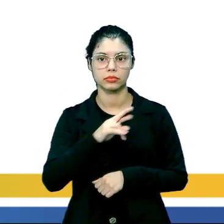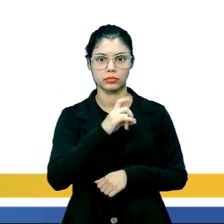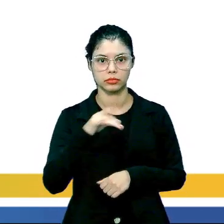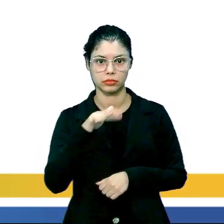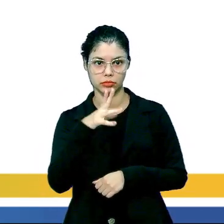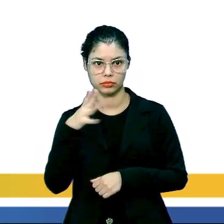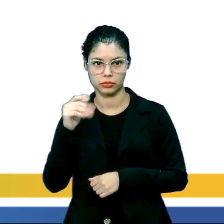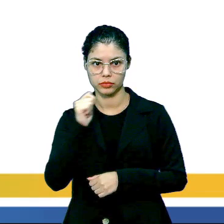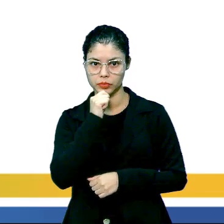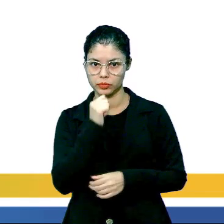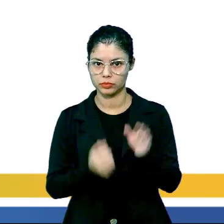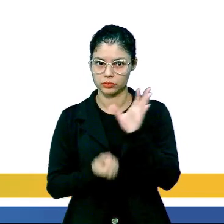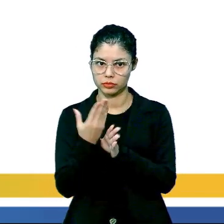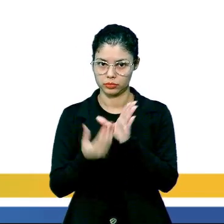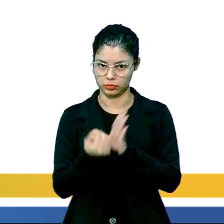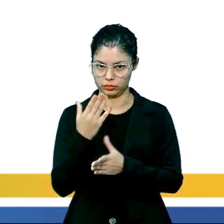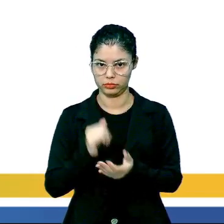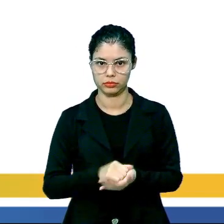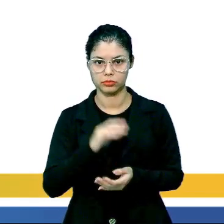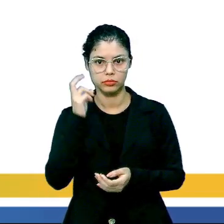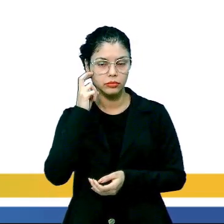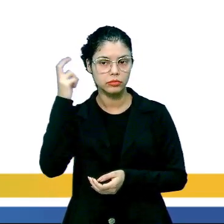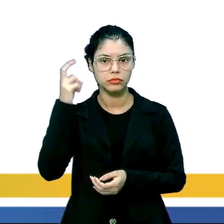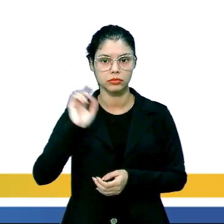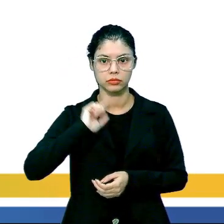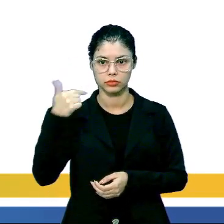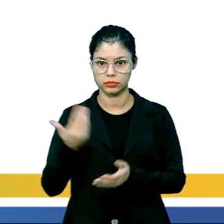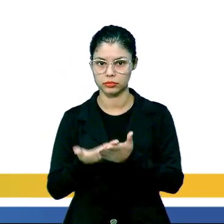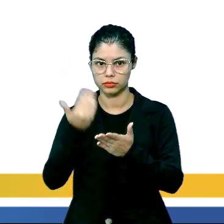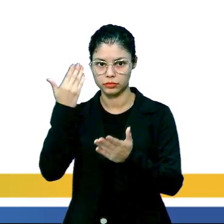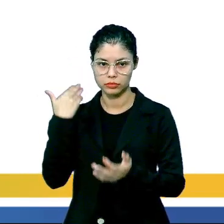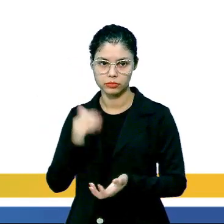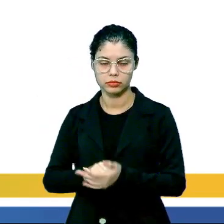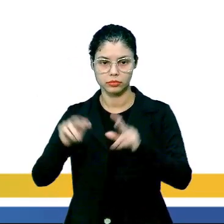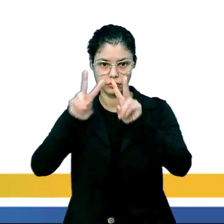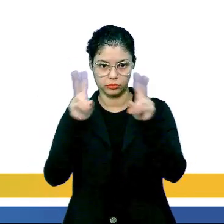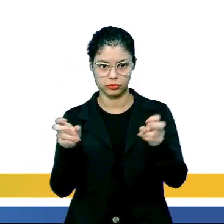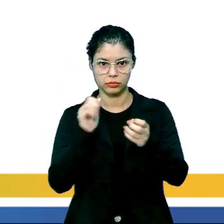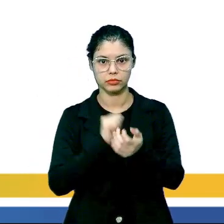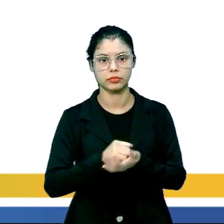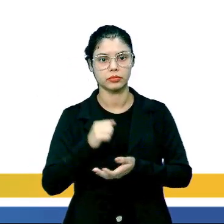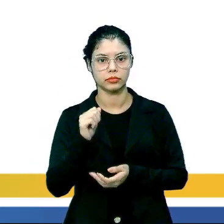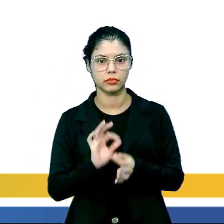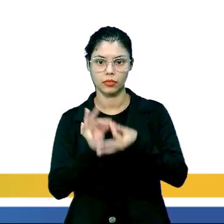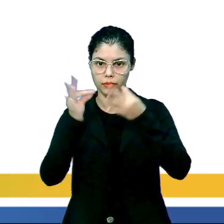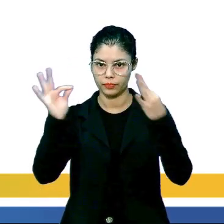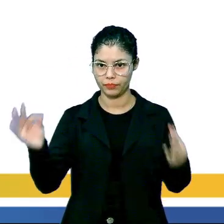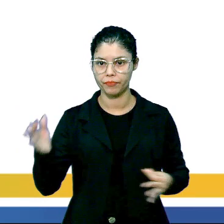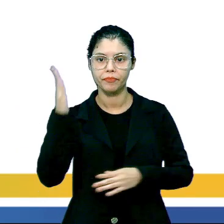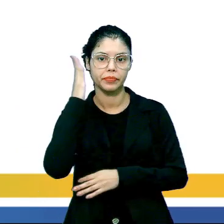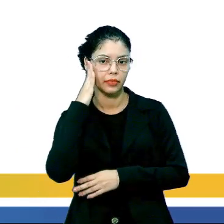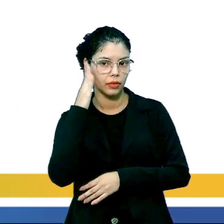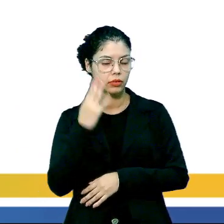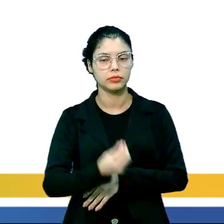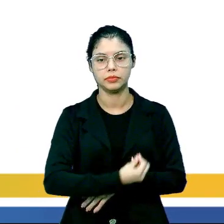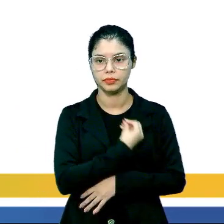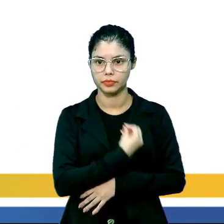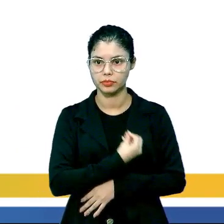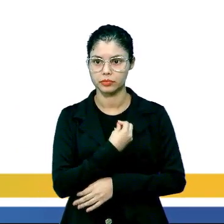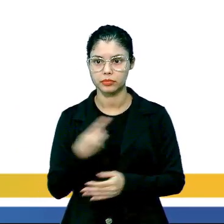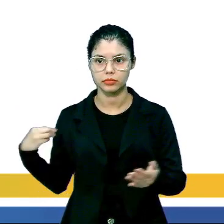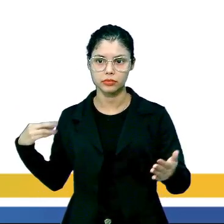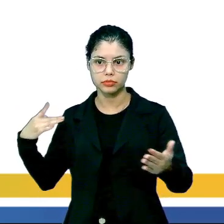massificação das produções culturais daquela época. Essa teoria pode se estender